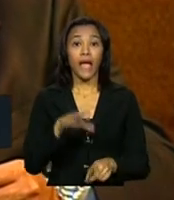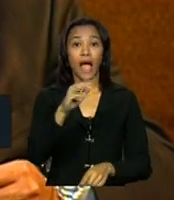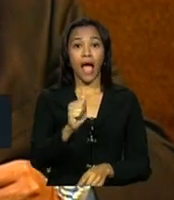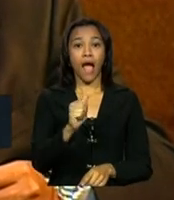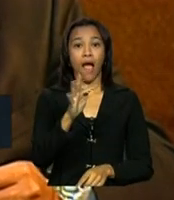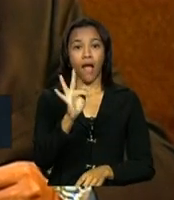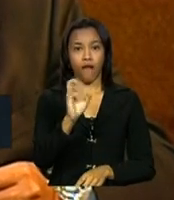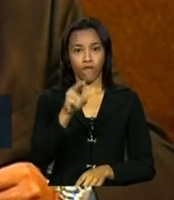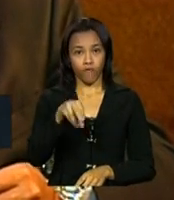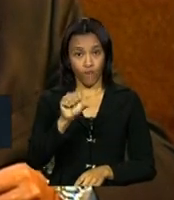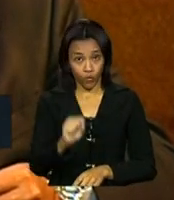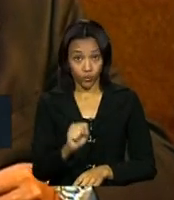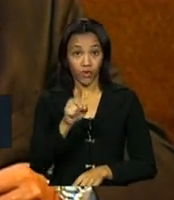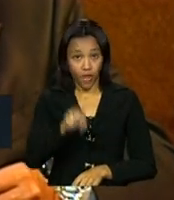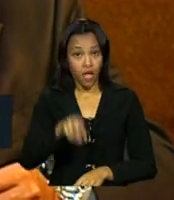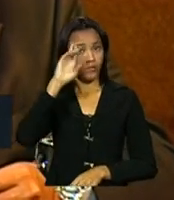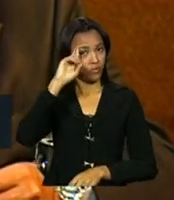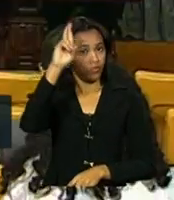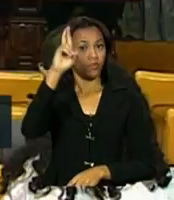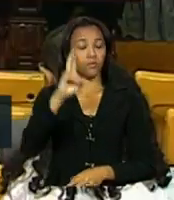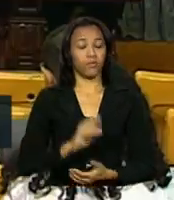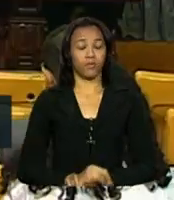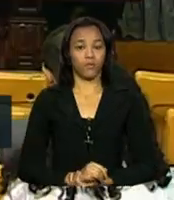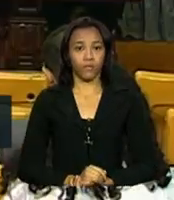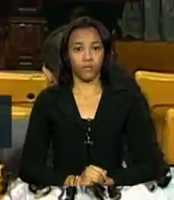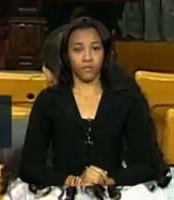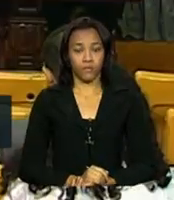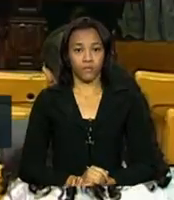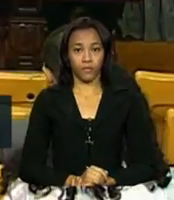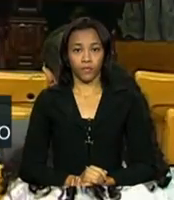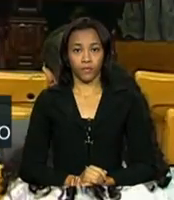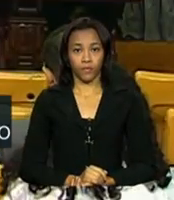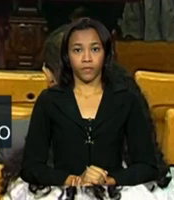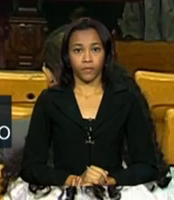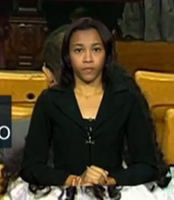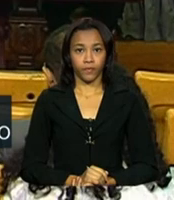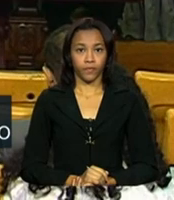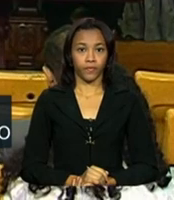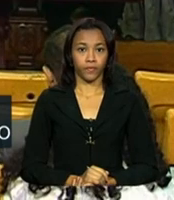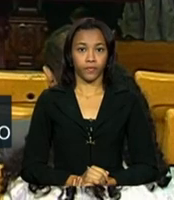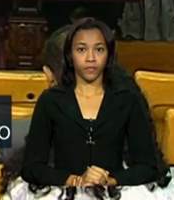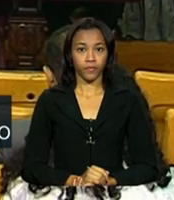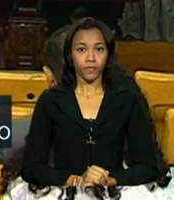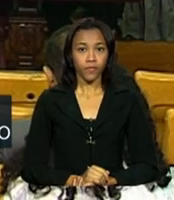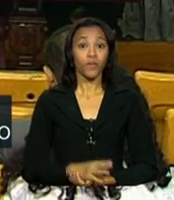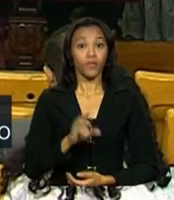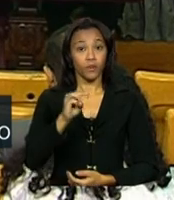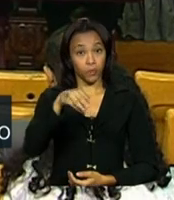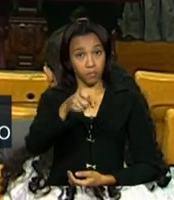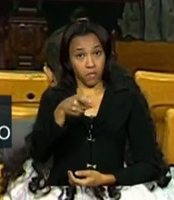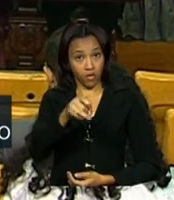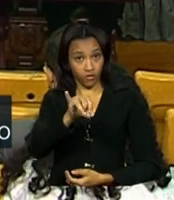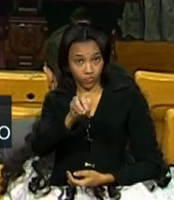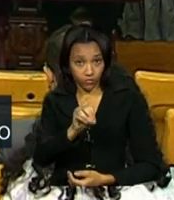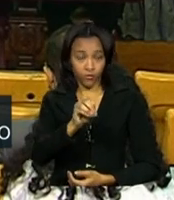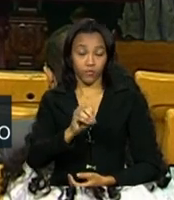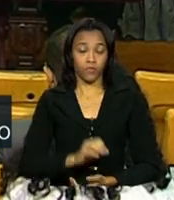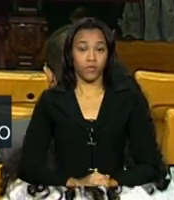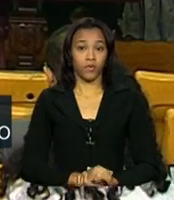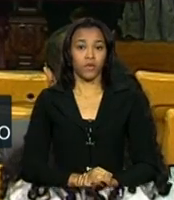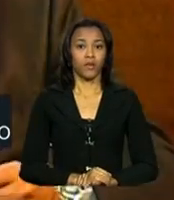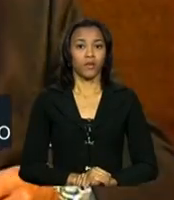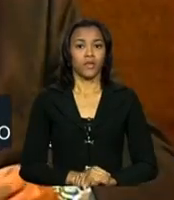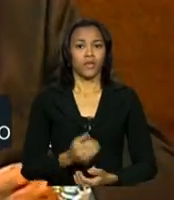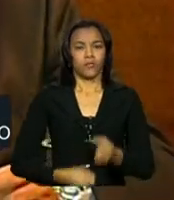carbalho diretor eh eh do copem no México nas